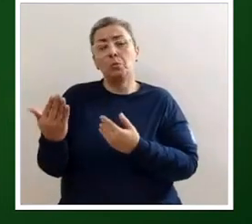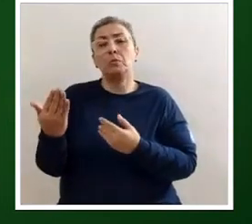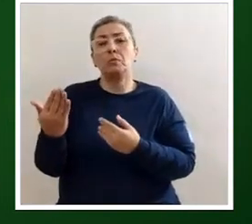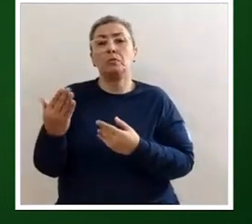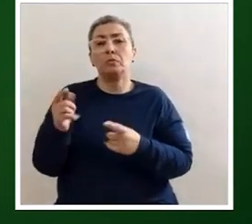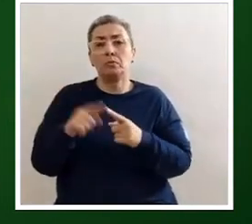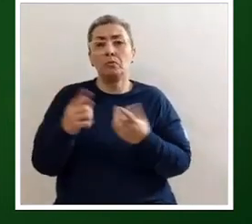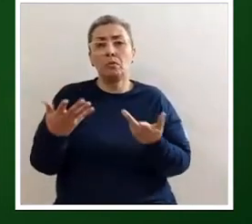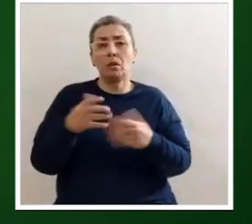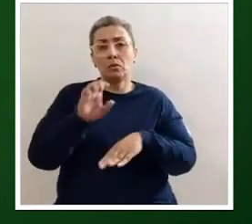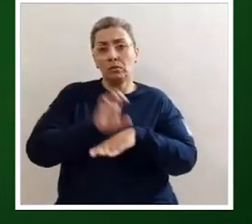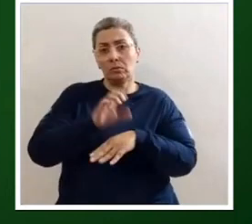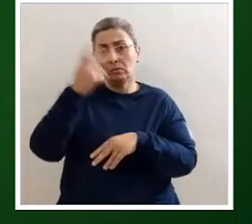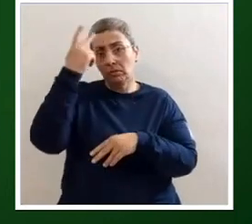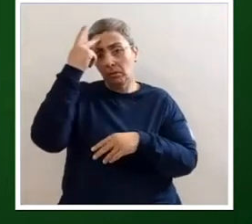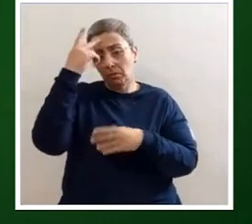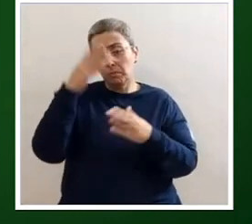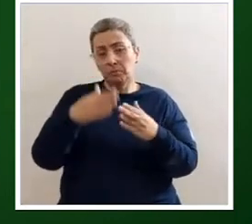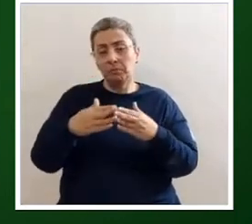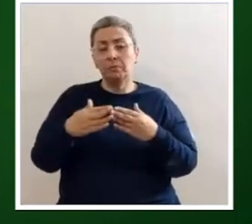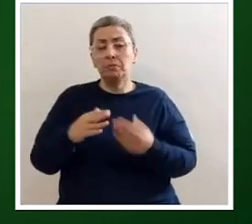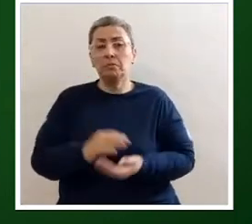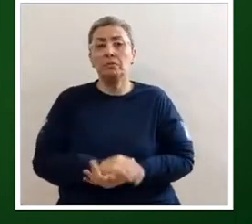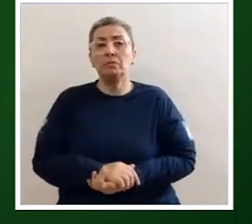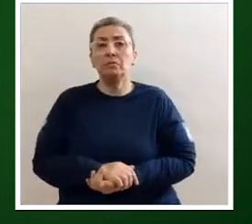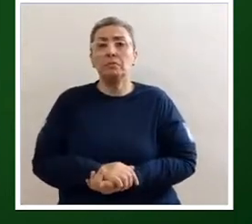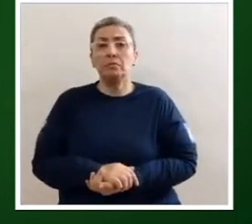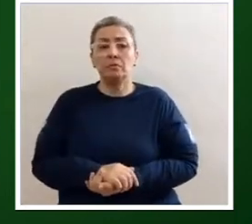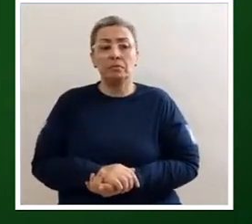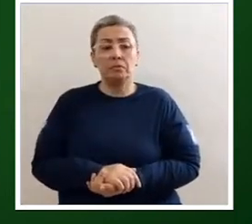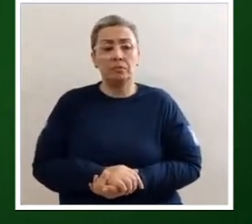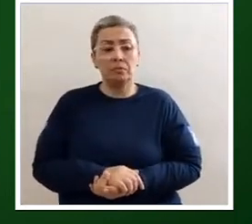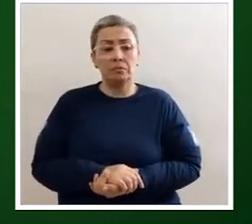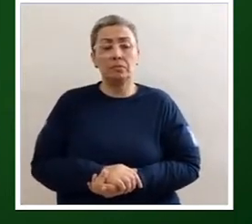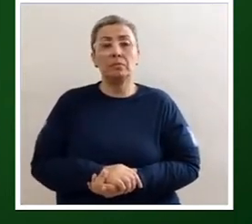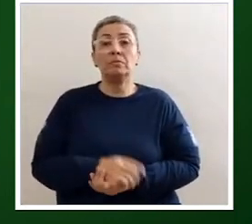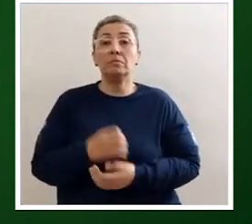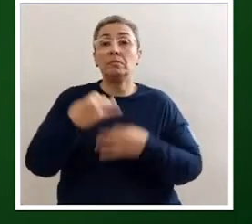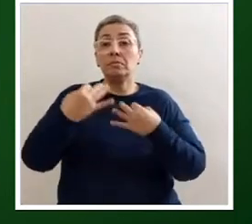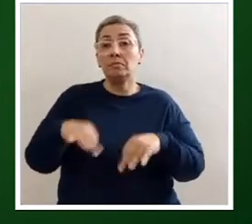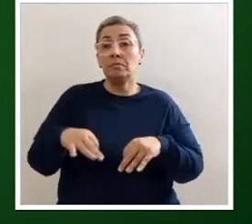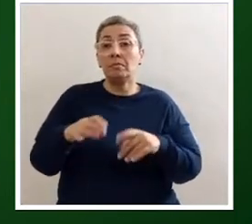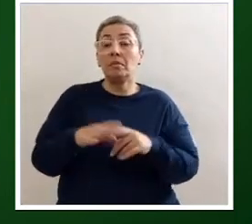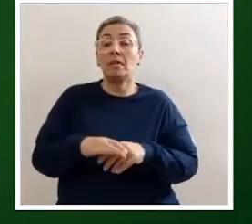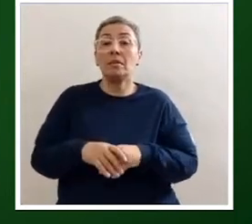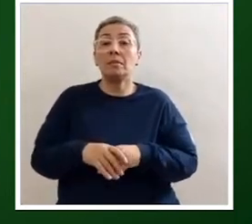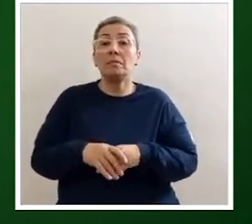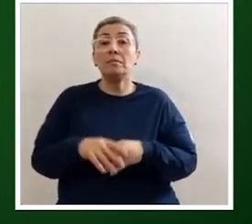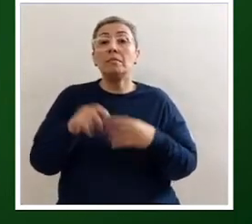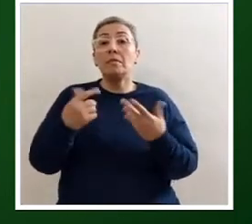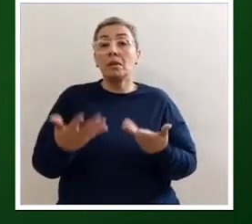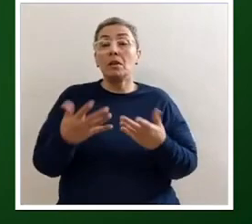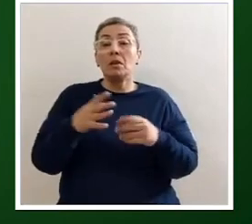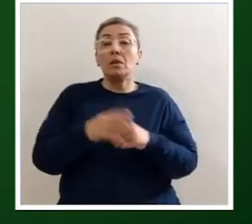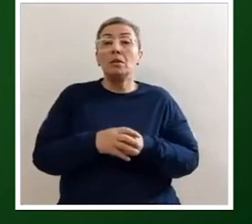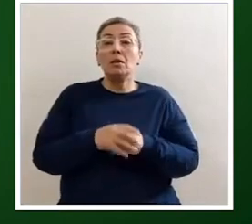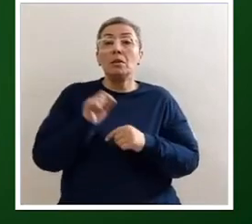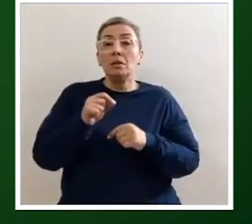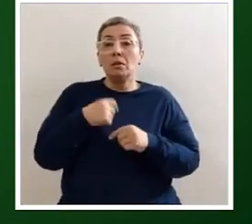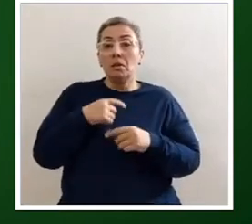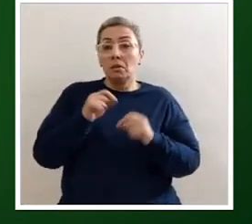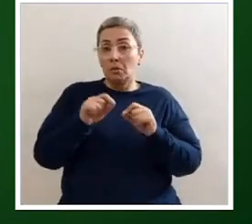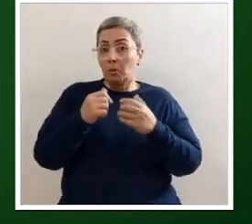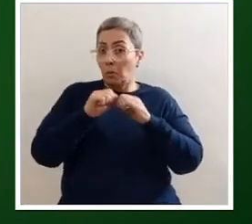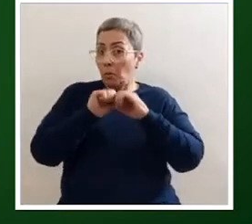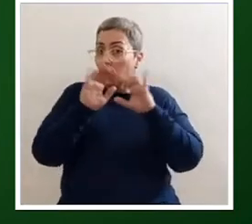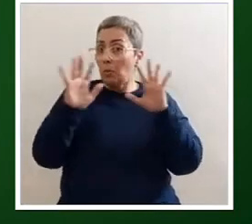aqui no Estado de São Paulo por favor Tá certo bom gente eu vou deixar um